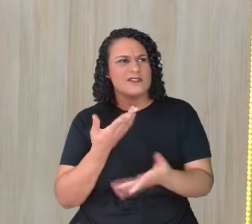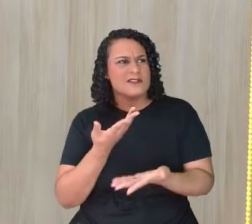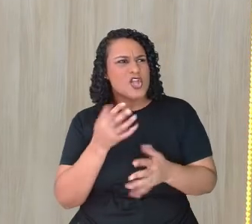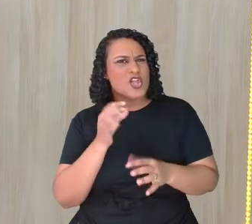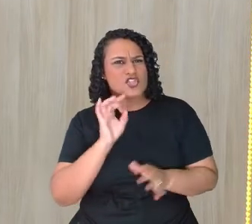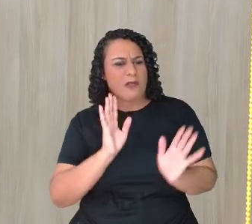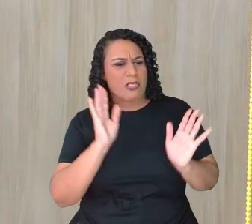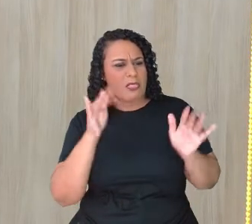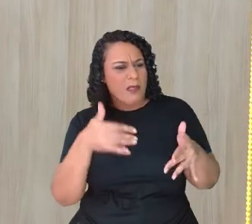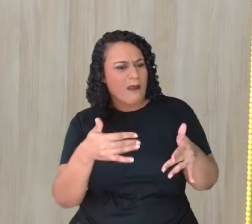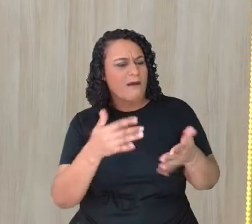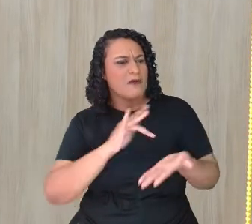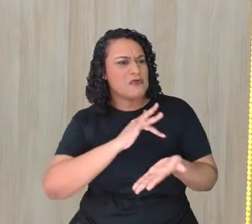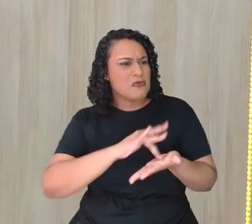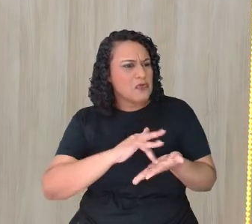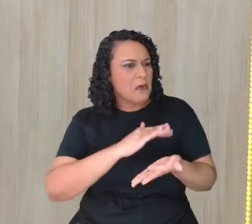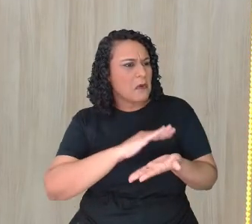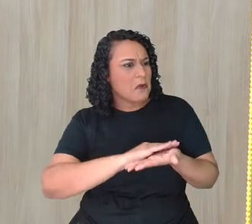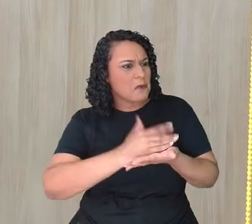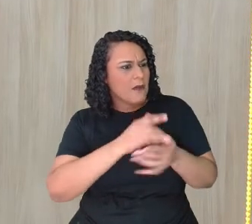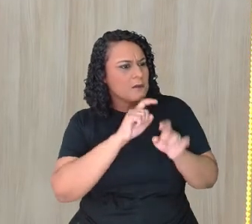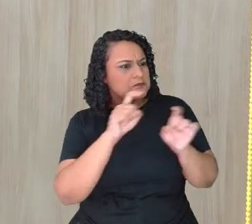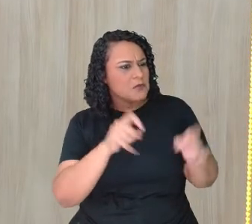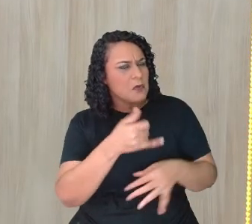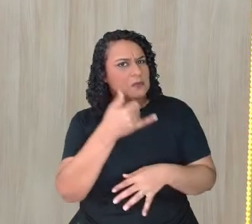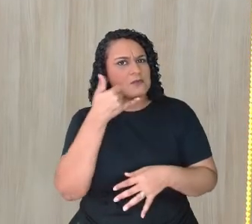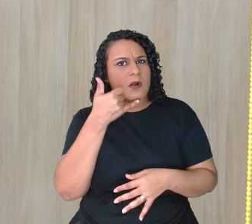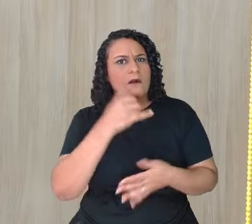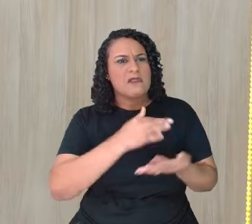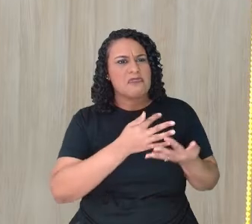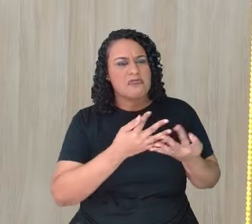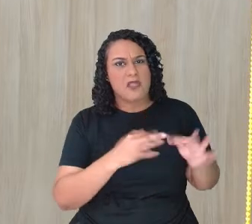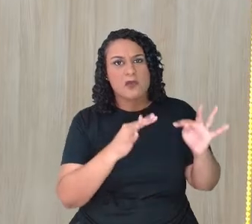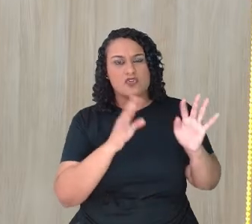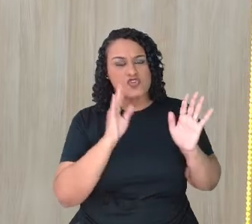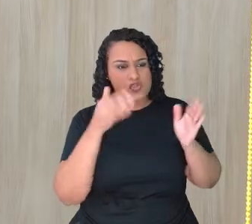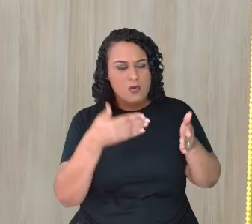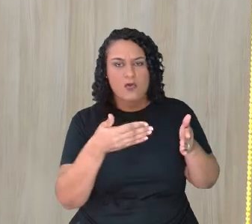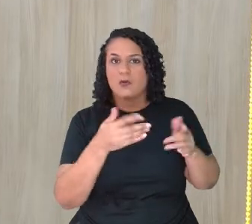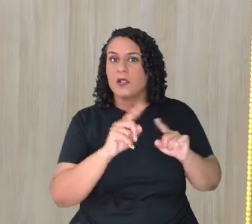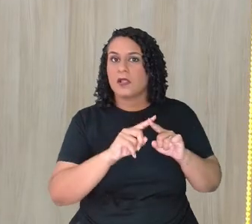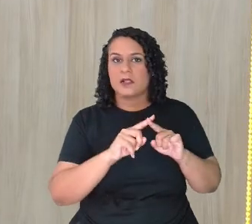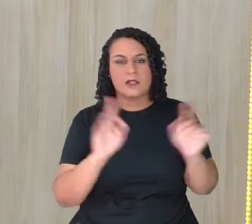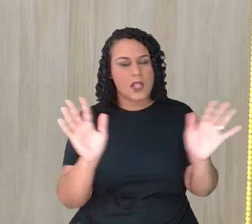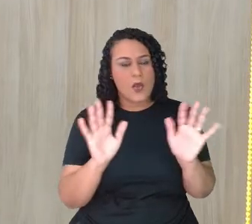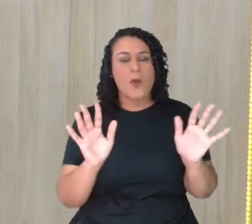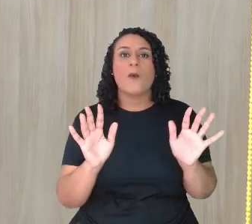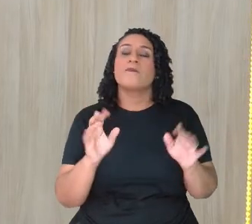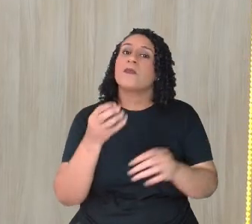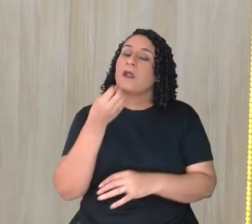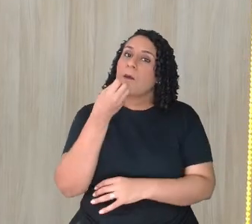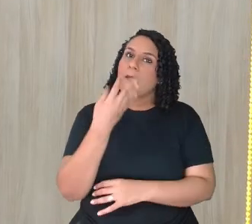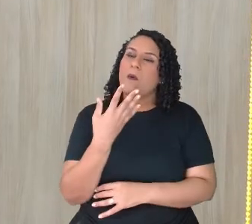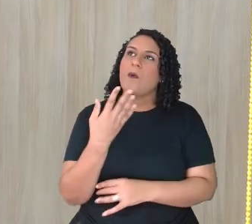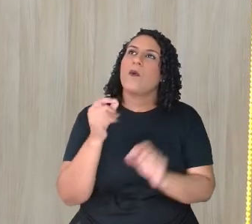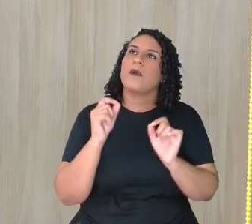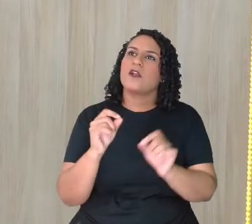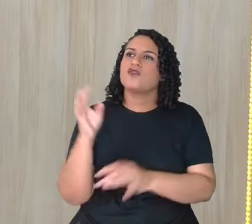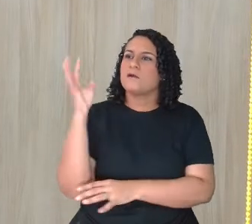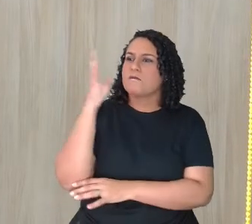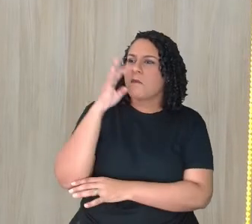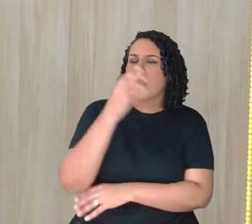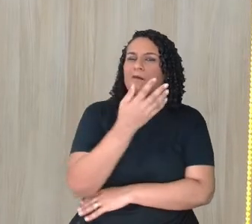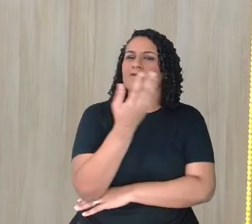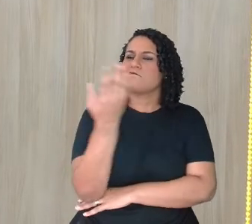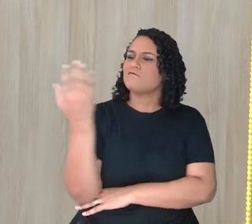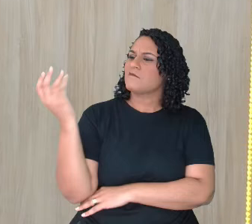um bem, não é? Hoje para a sociedade, mas precisamos retomar a natureza, aquilo que